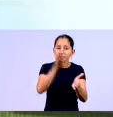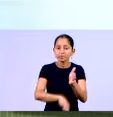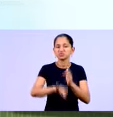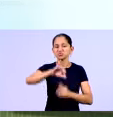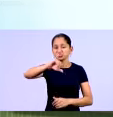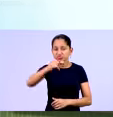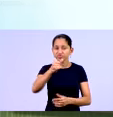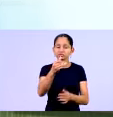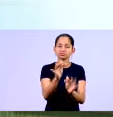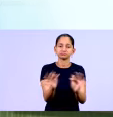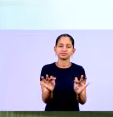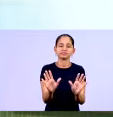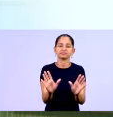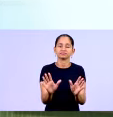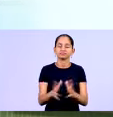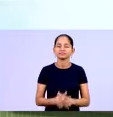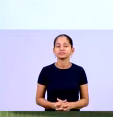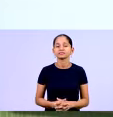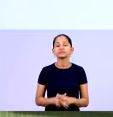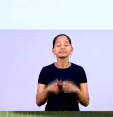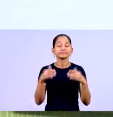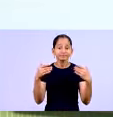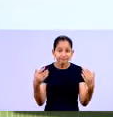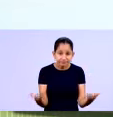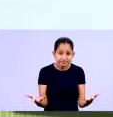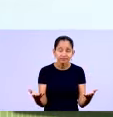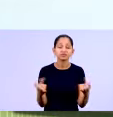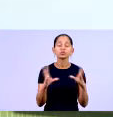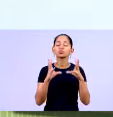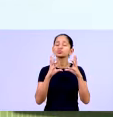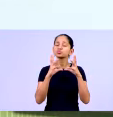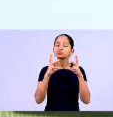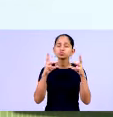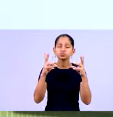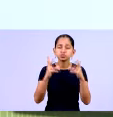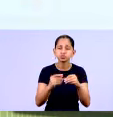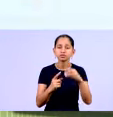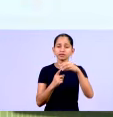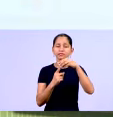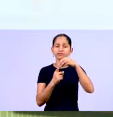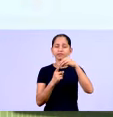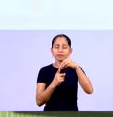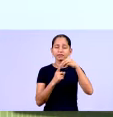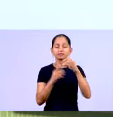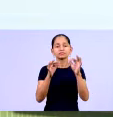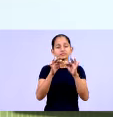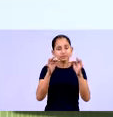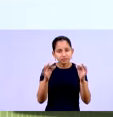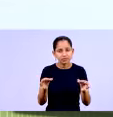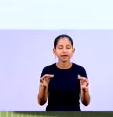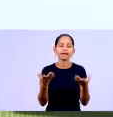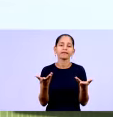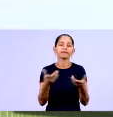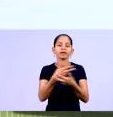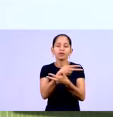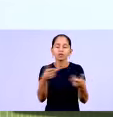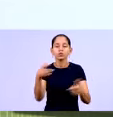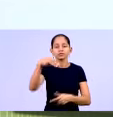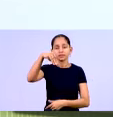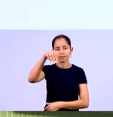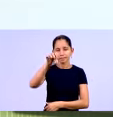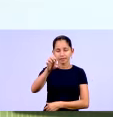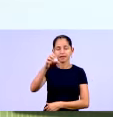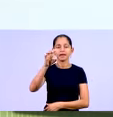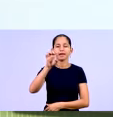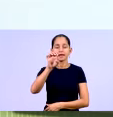muito mais simples, ok? Pessoal, as informações que tínhamos a respeito das MEs,